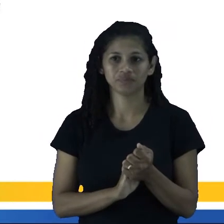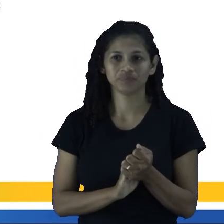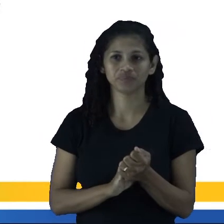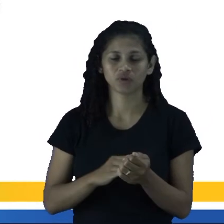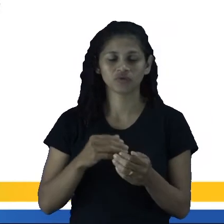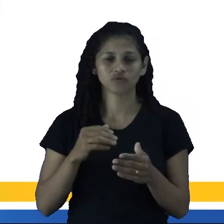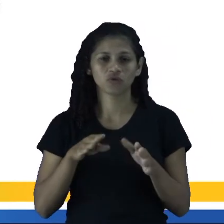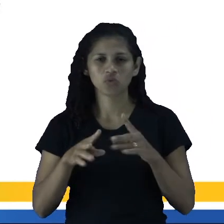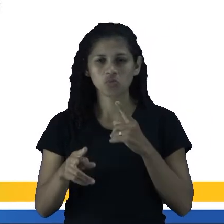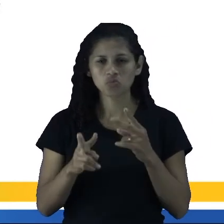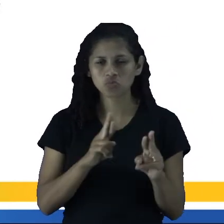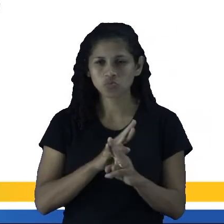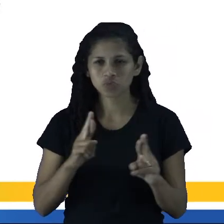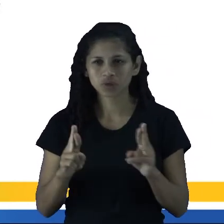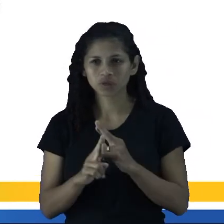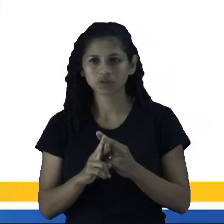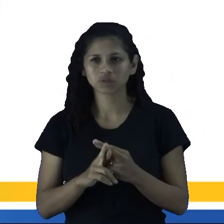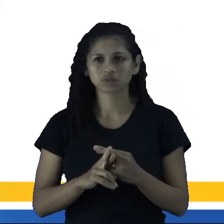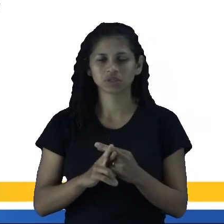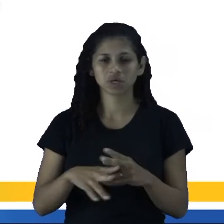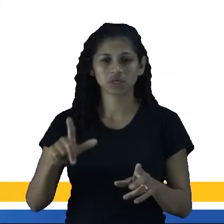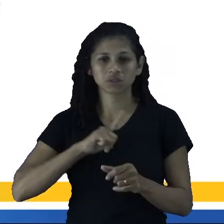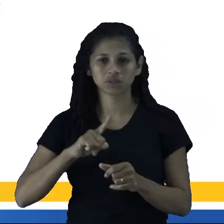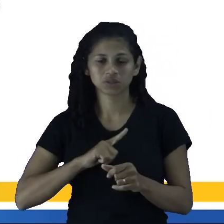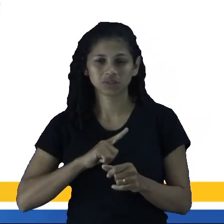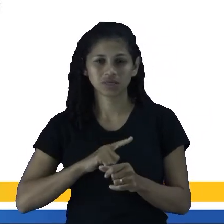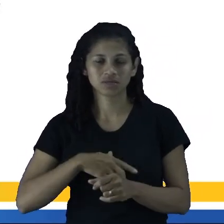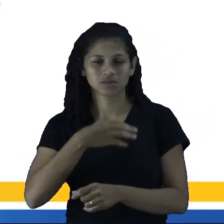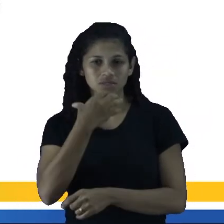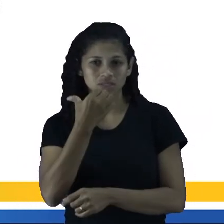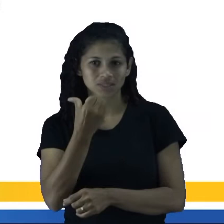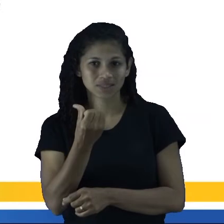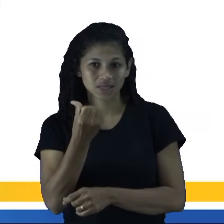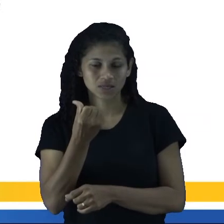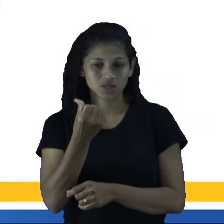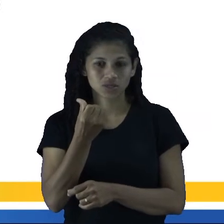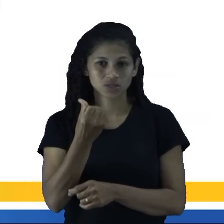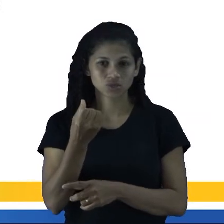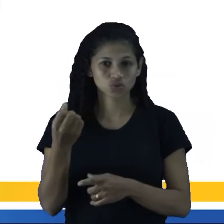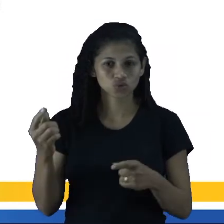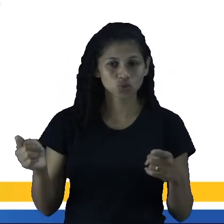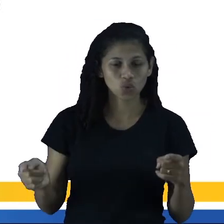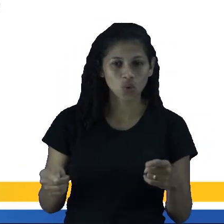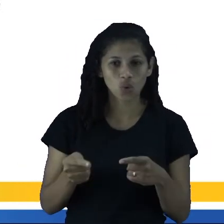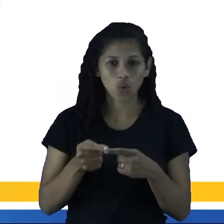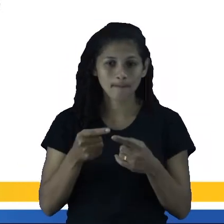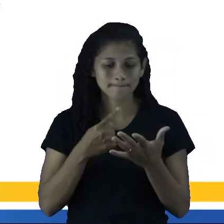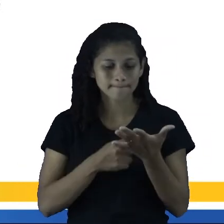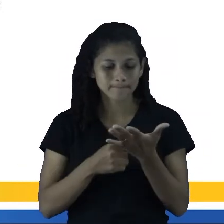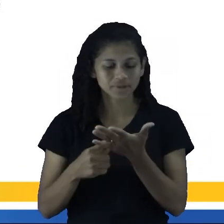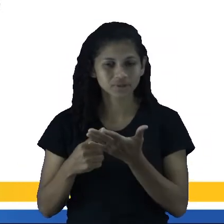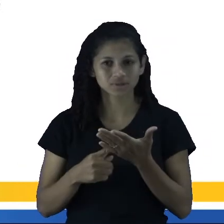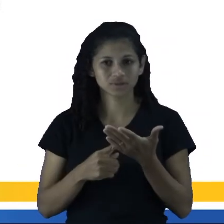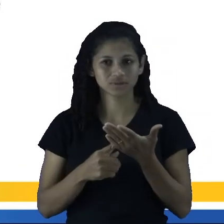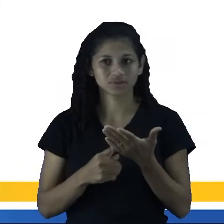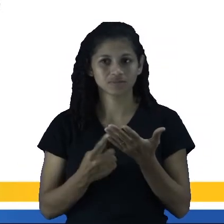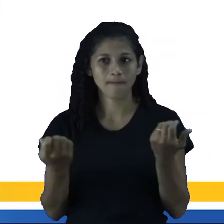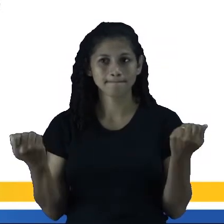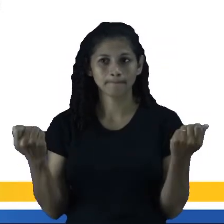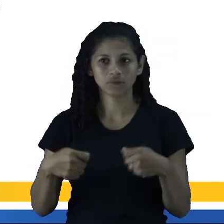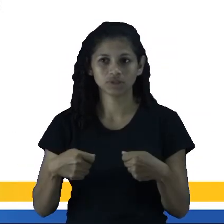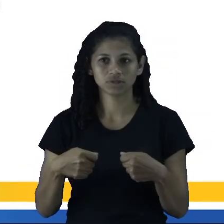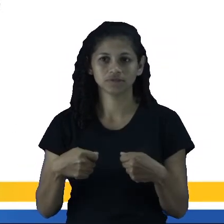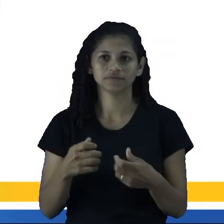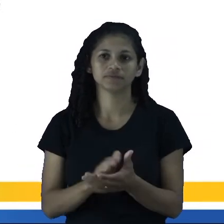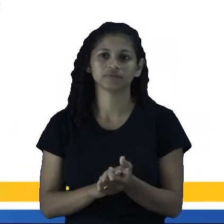e 6. Eu tenho 6 combinações possíveis, tá? Aí é que está dizendo, vale ressaltar que os subconjuntos A e